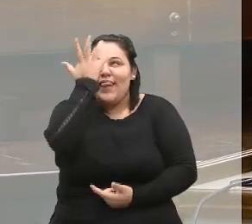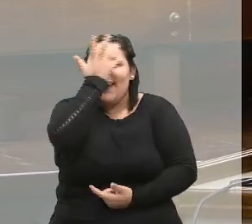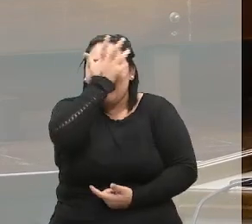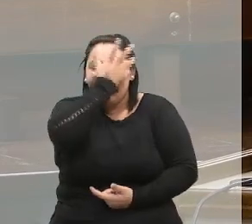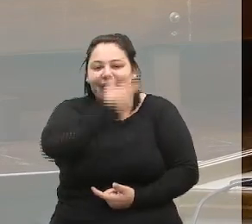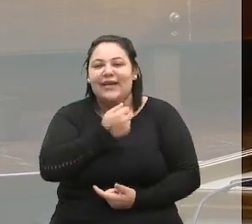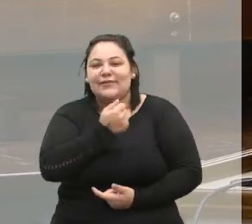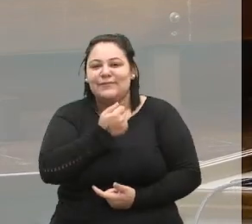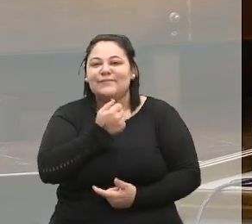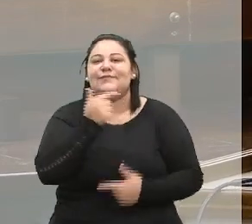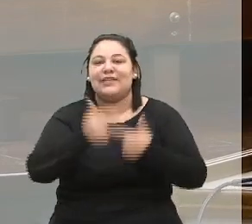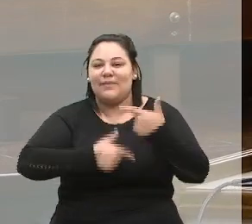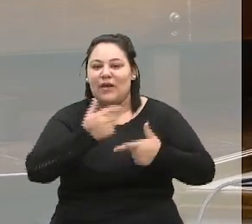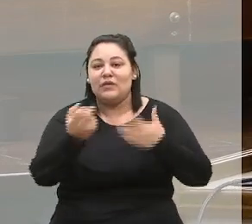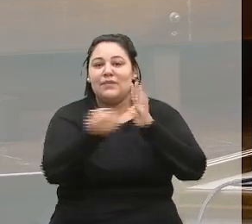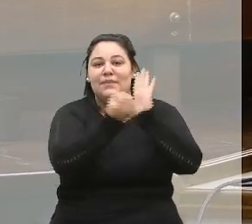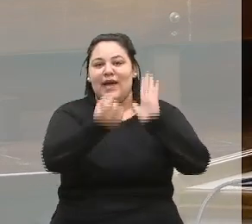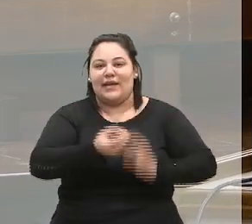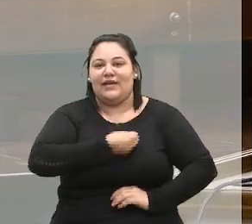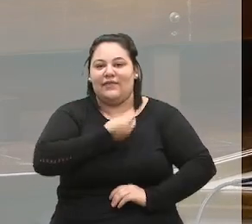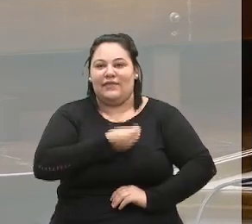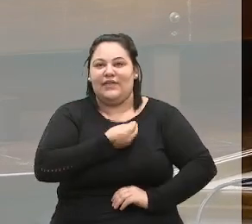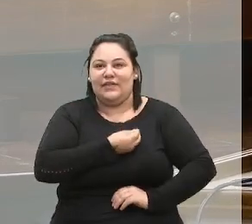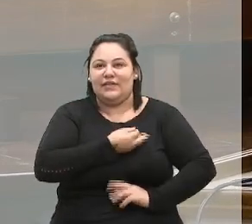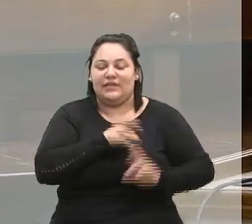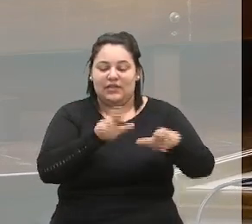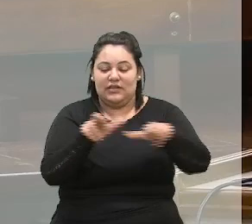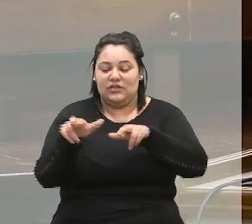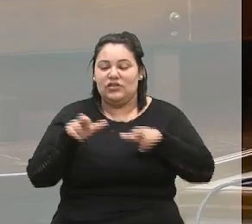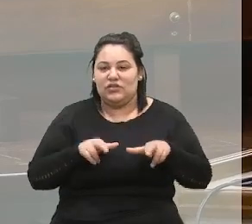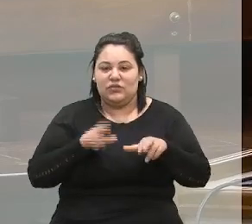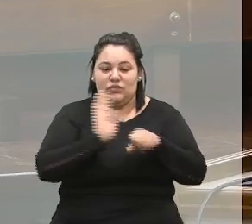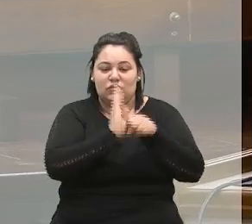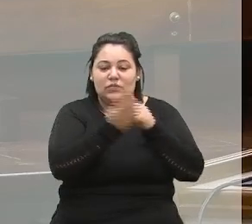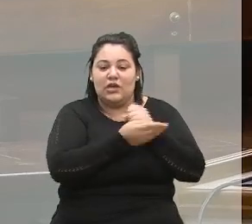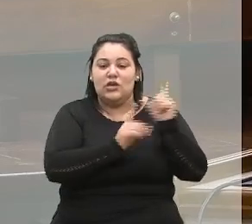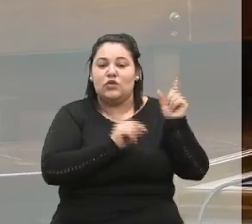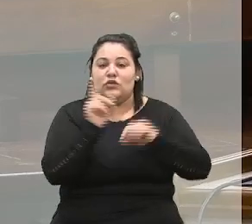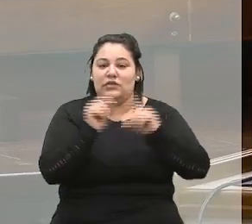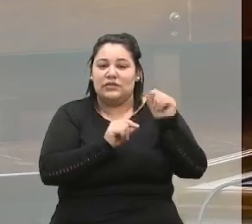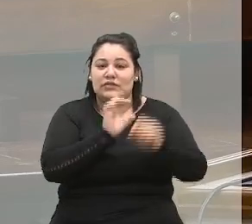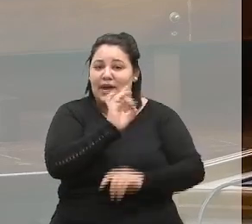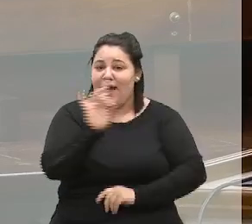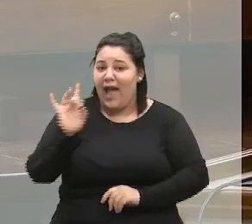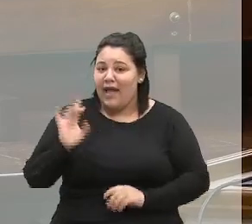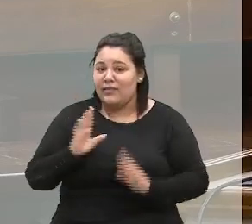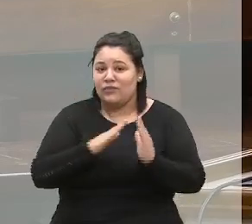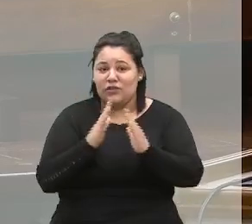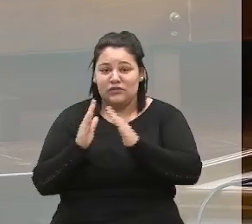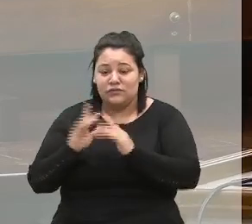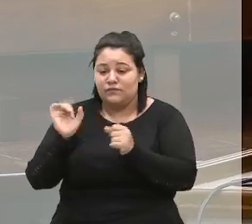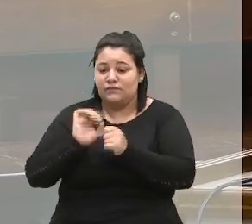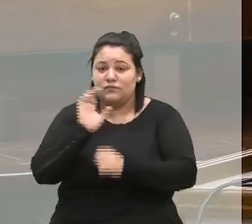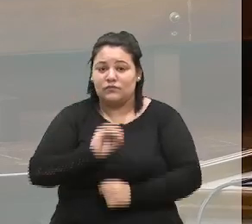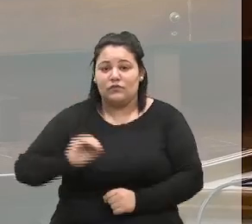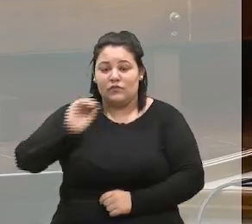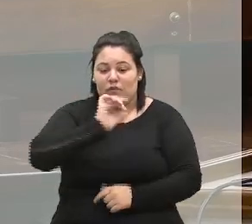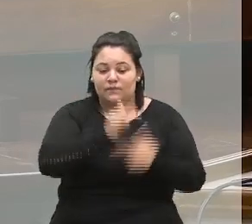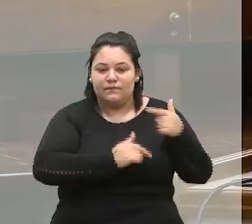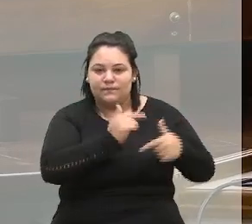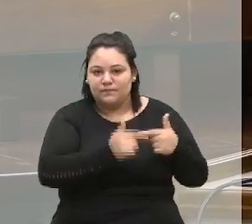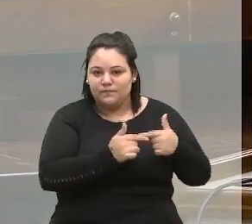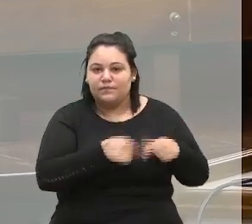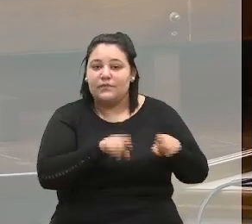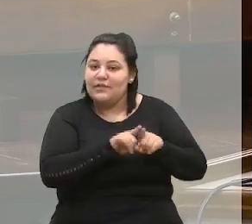que vai marcar na vida da região do bairro Cruzeiro, a cada morador. O senhor fez um ótimo trabalho. E como também uma pessoa amiga,